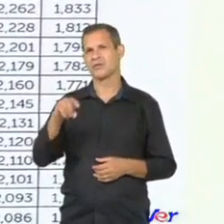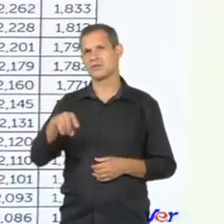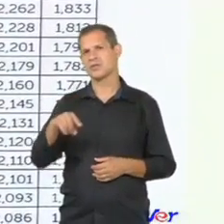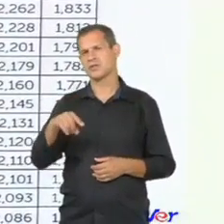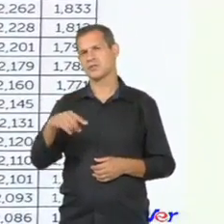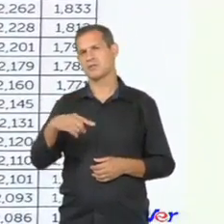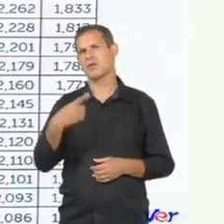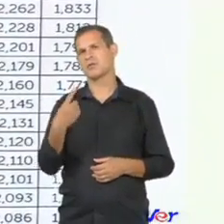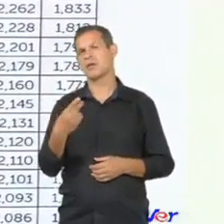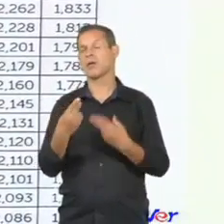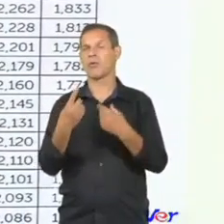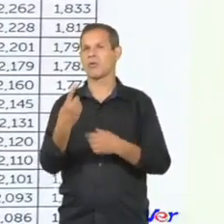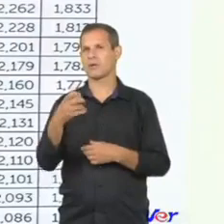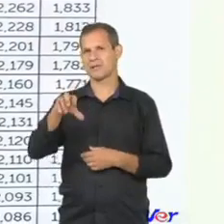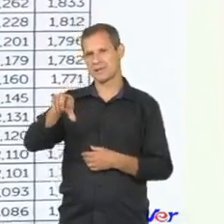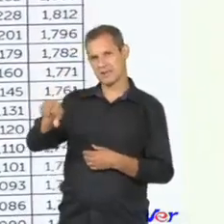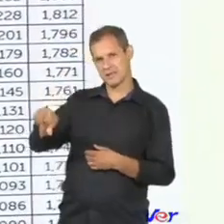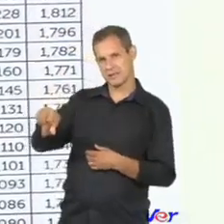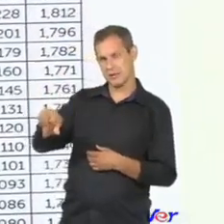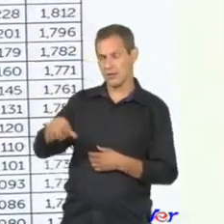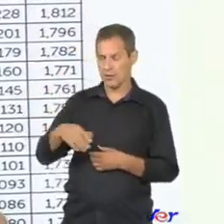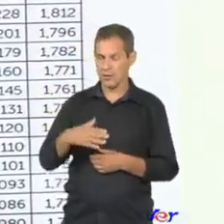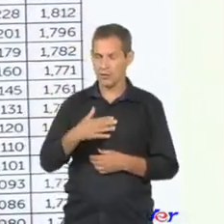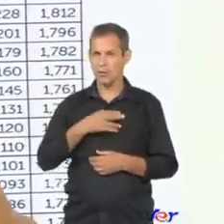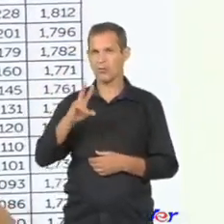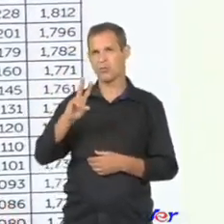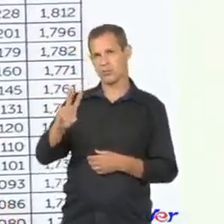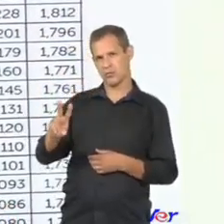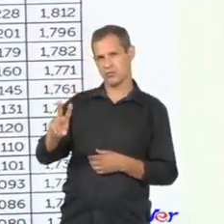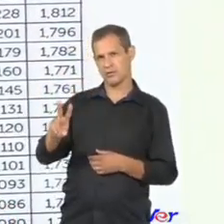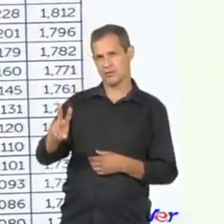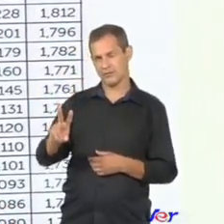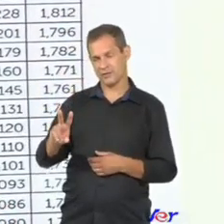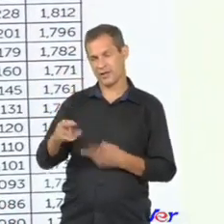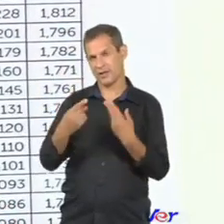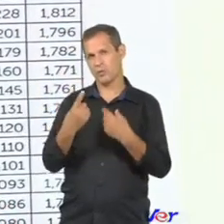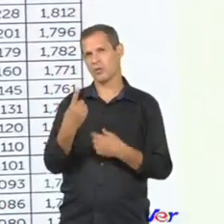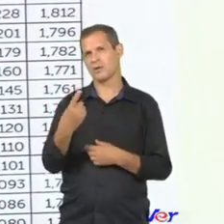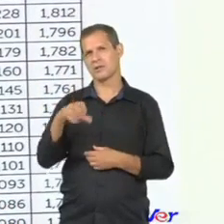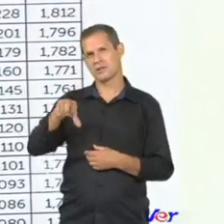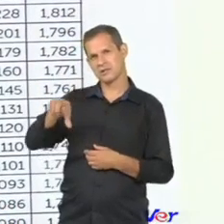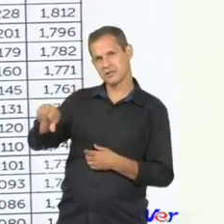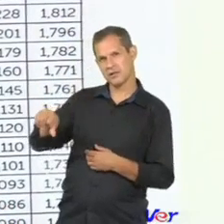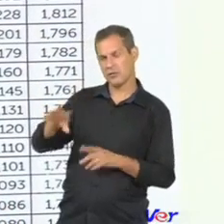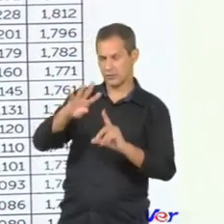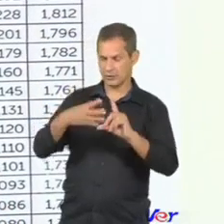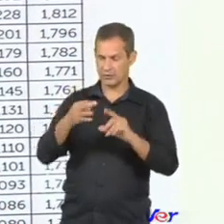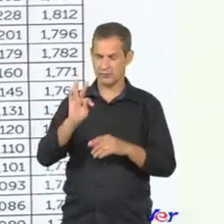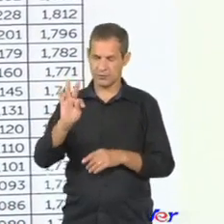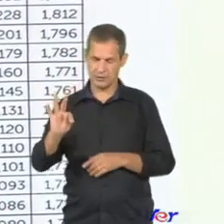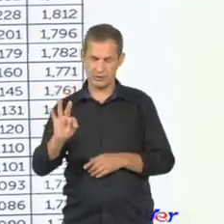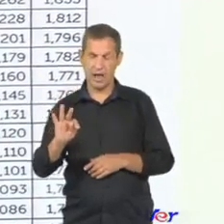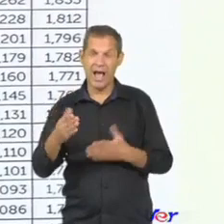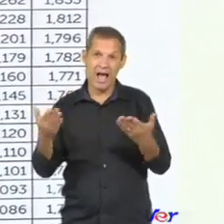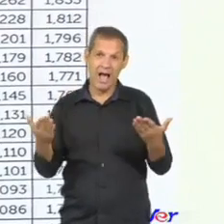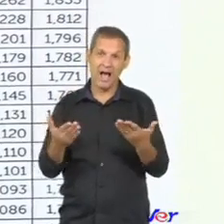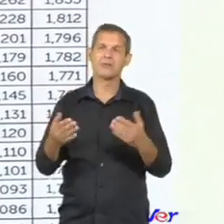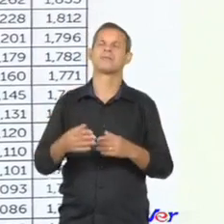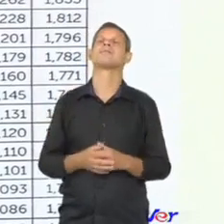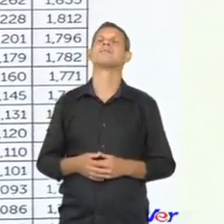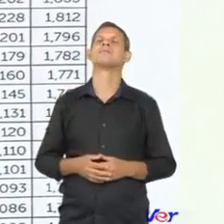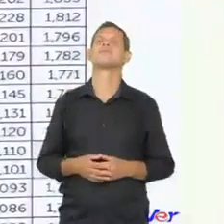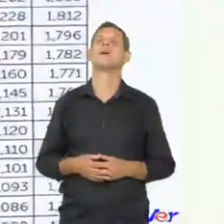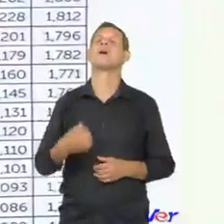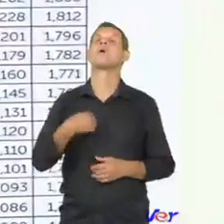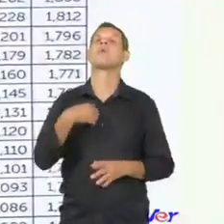igual a quanto? 19. Então, o meu V vai ser igual a 19 na tabela T. E agora,